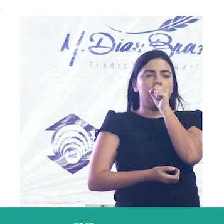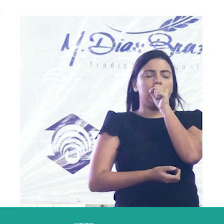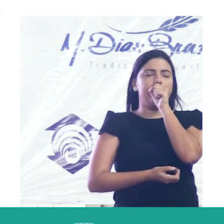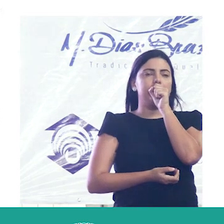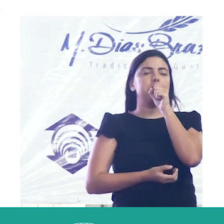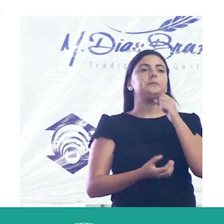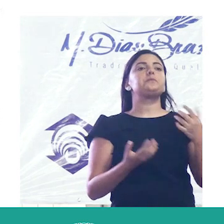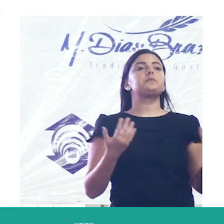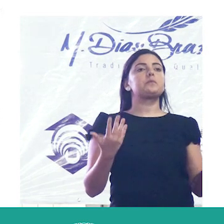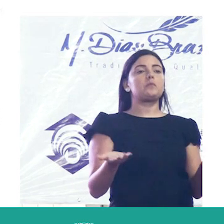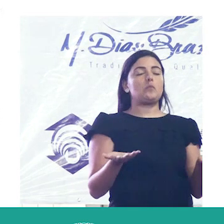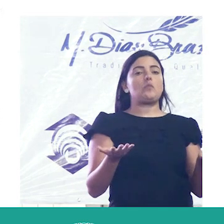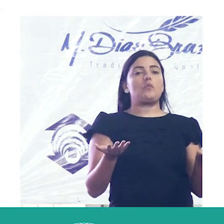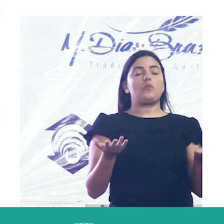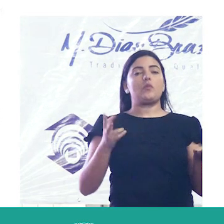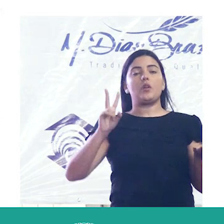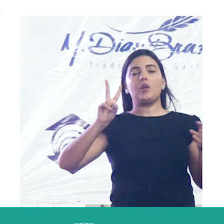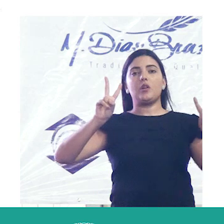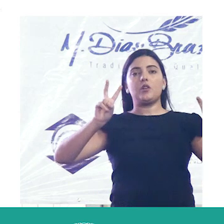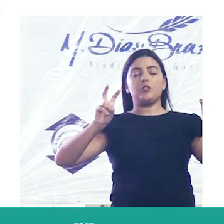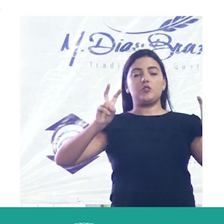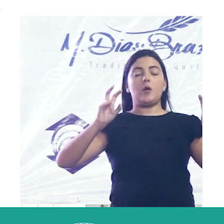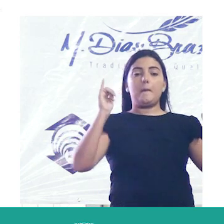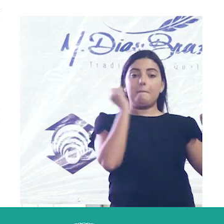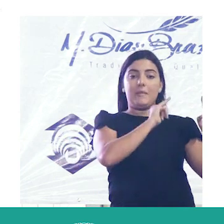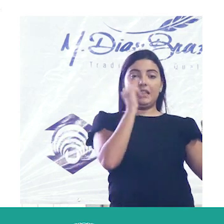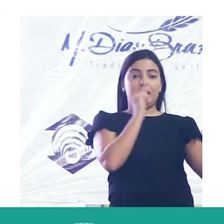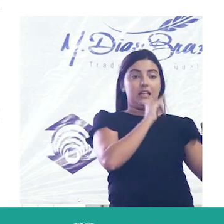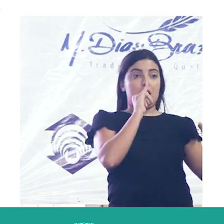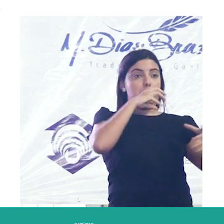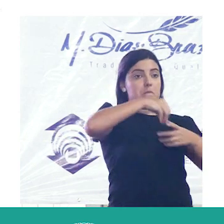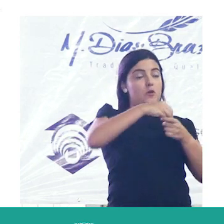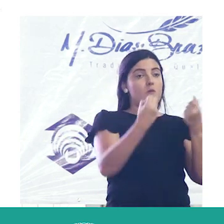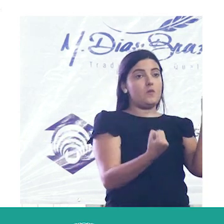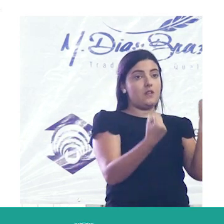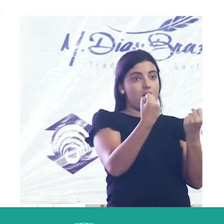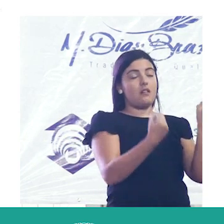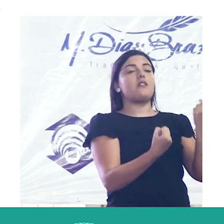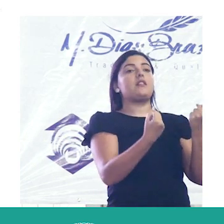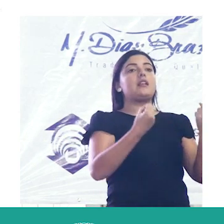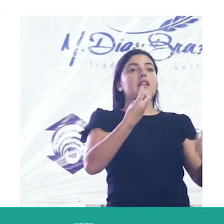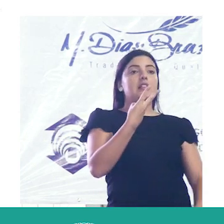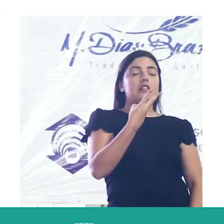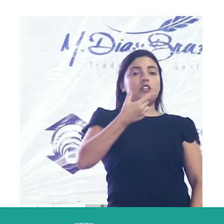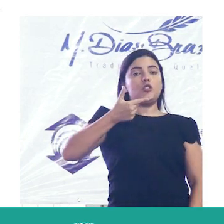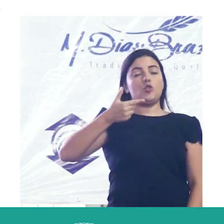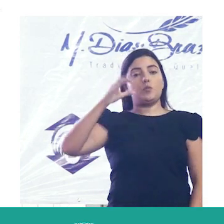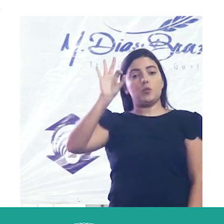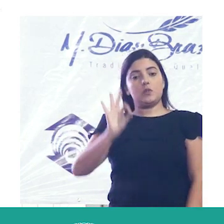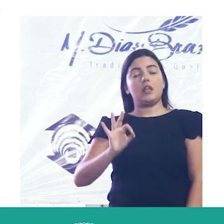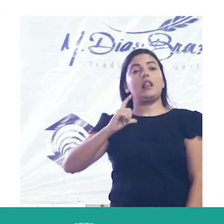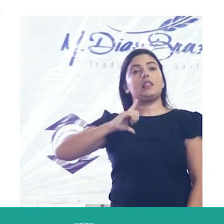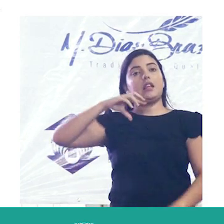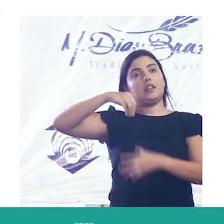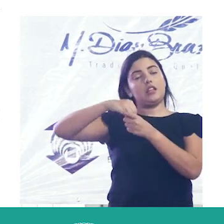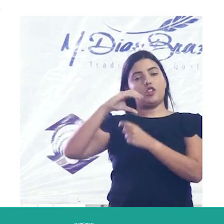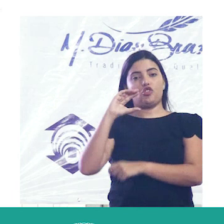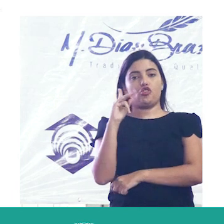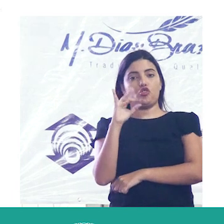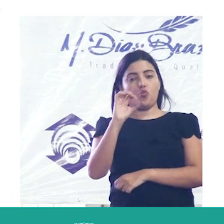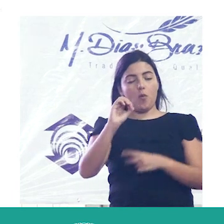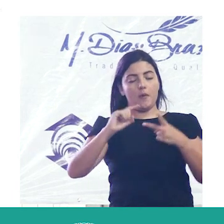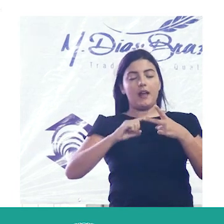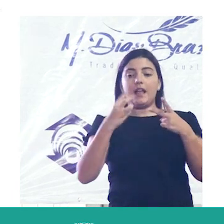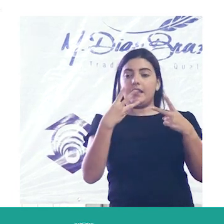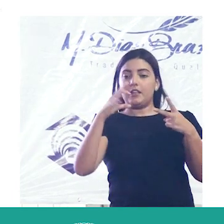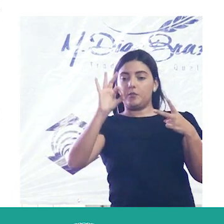a composição média de uma bateria automotiva esgotada é de aproximadamente 32% de chumbo, 3% de